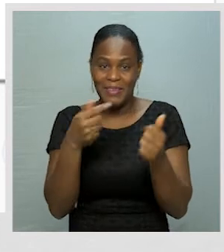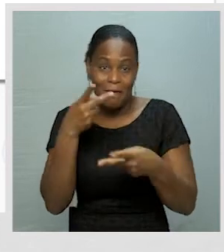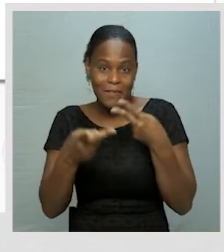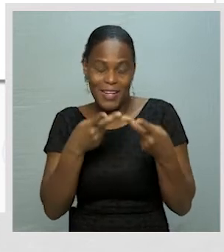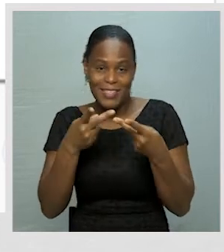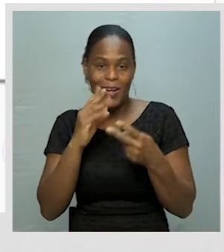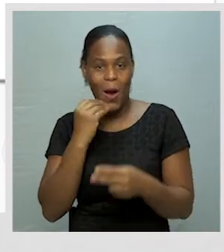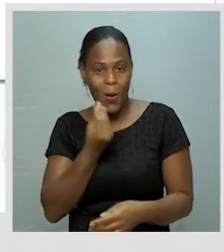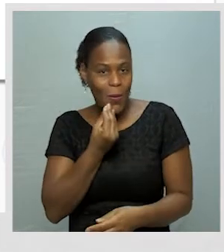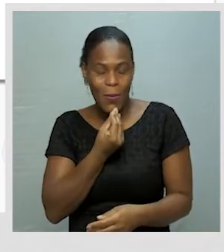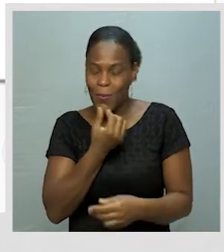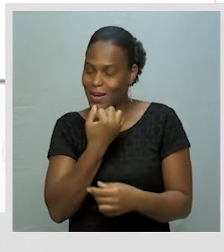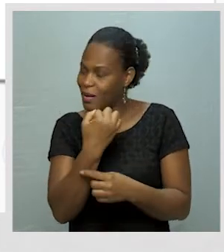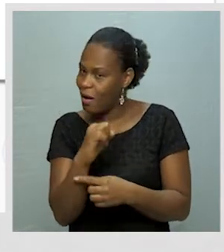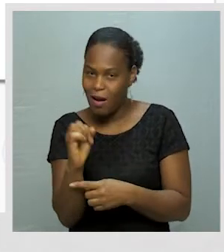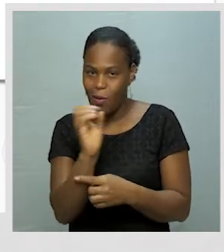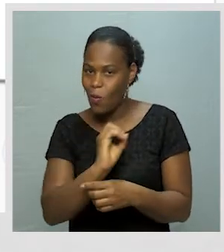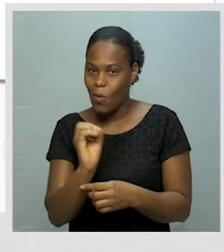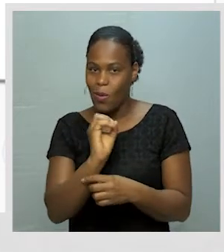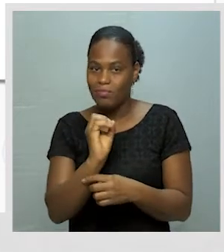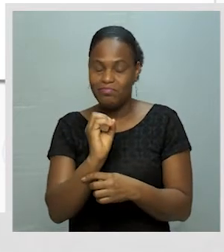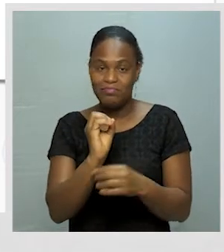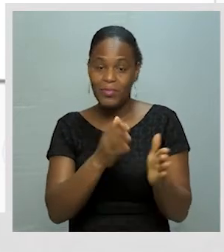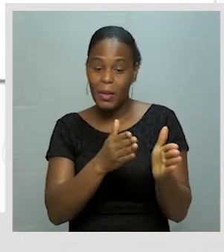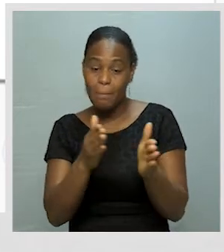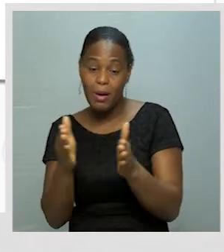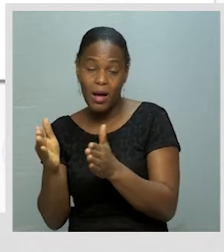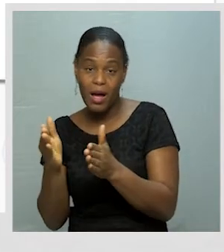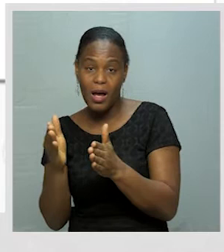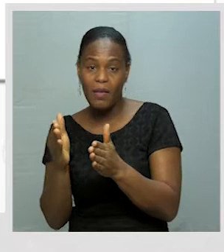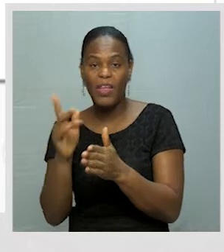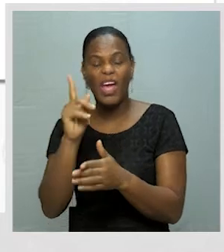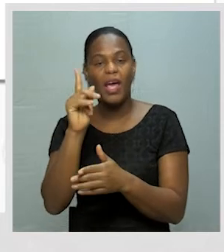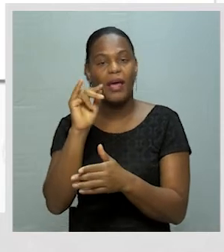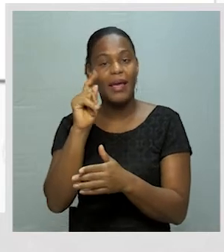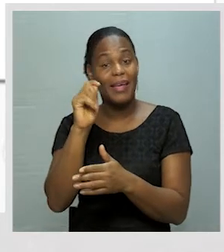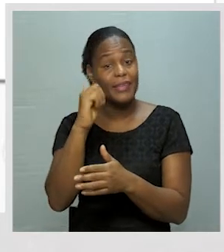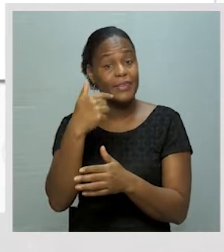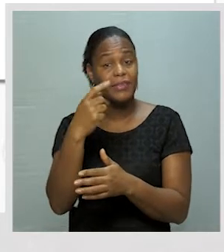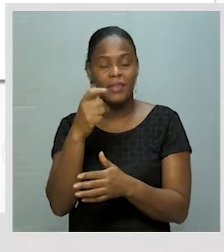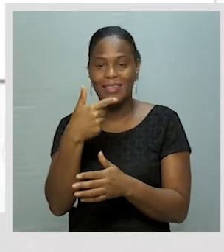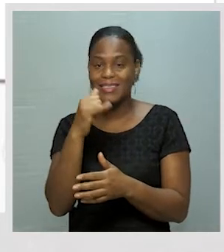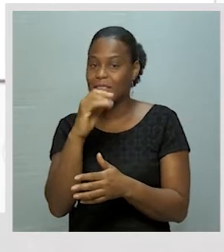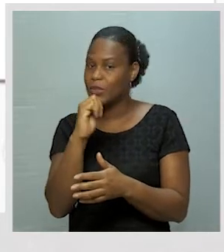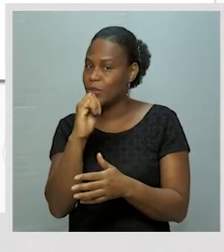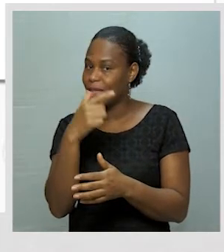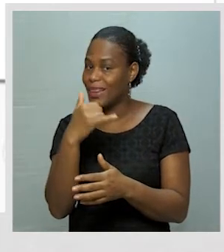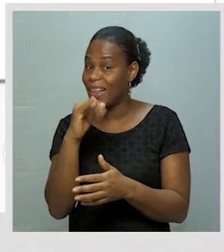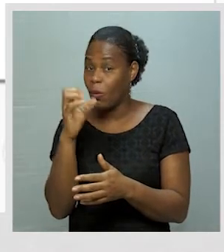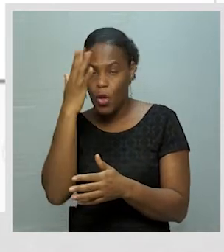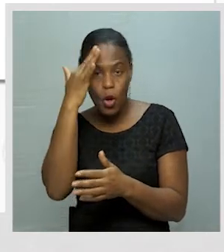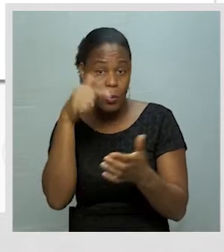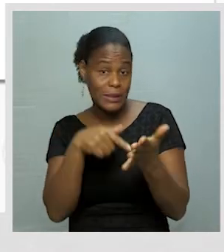não apresenta embasamento estatístico e não pode ser provado. Temos aqui